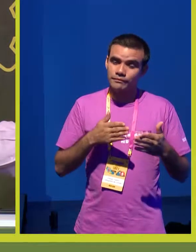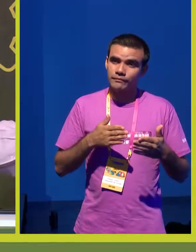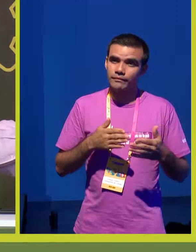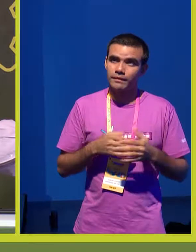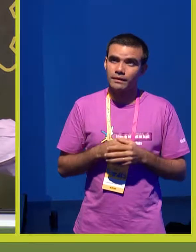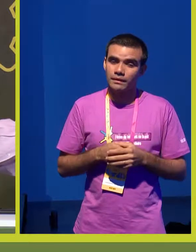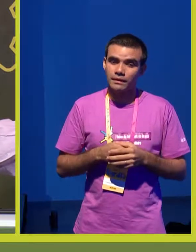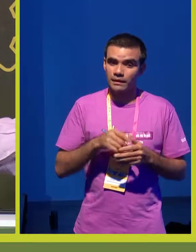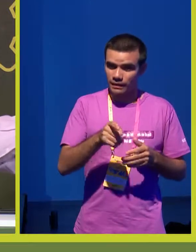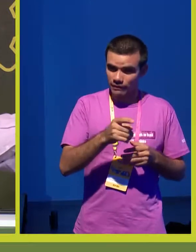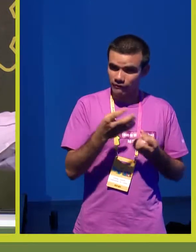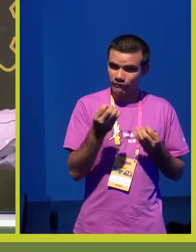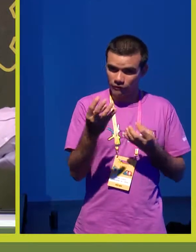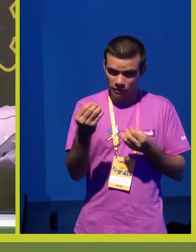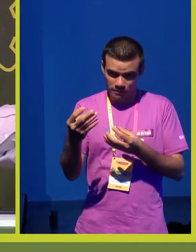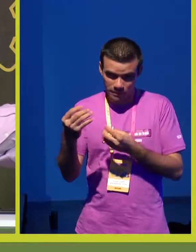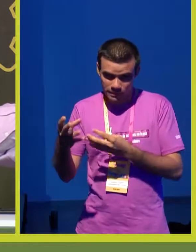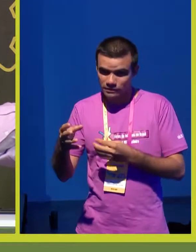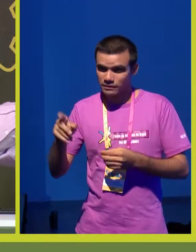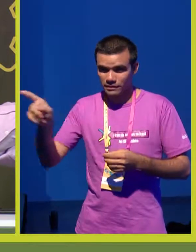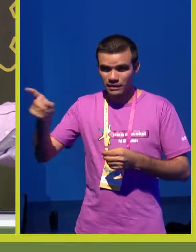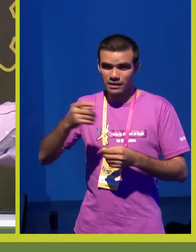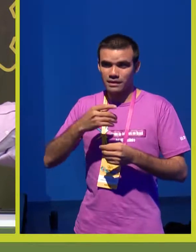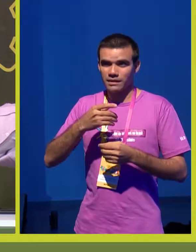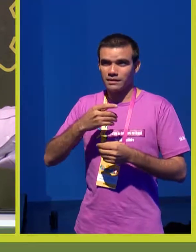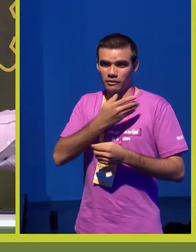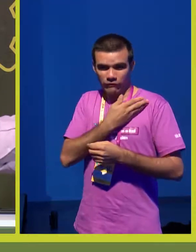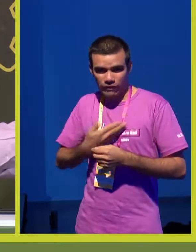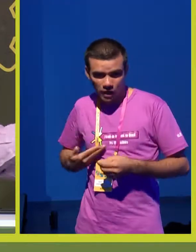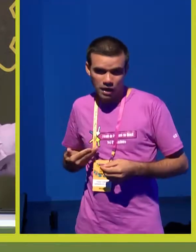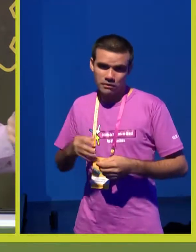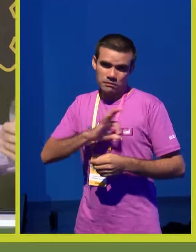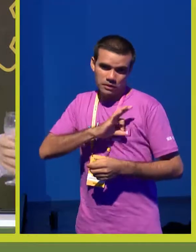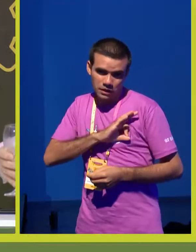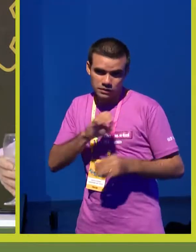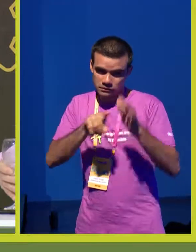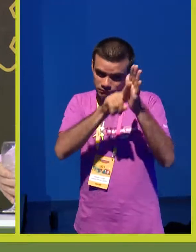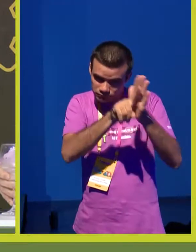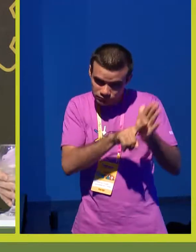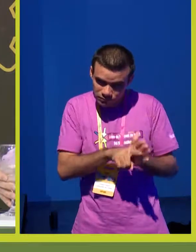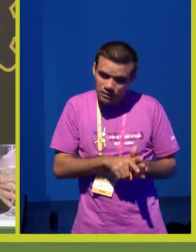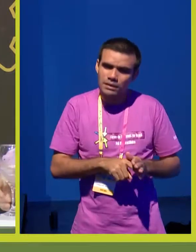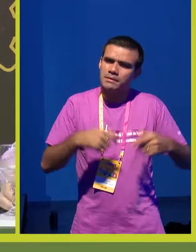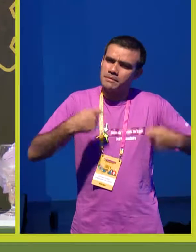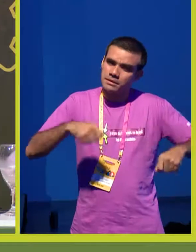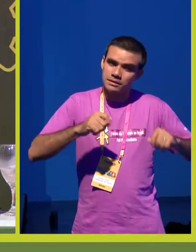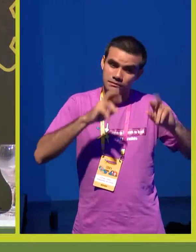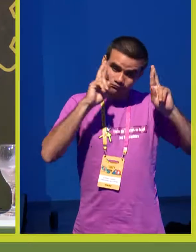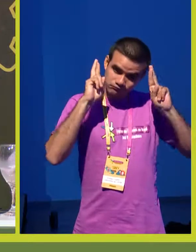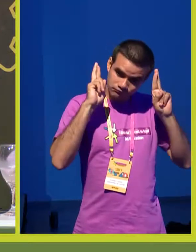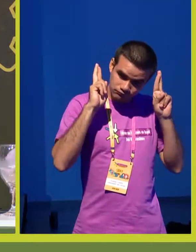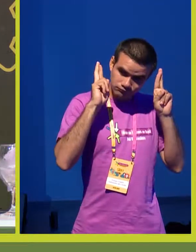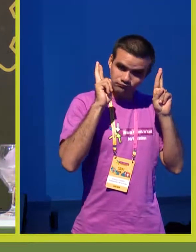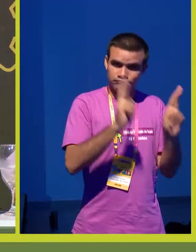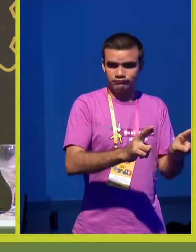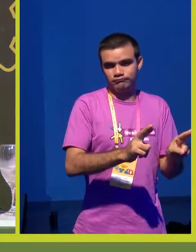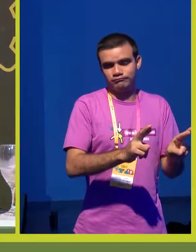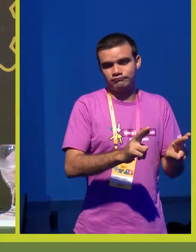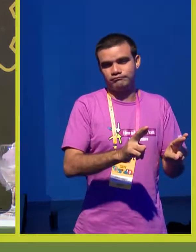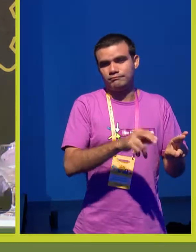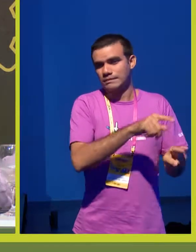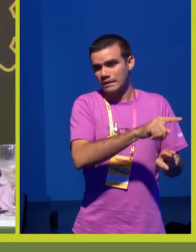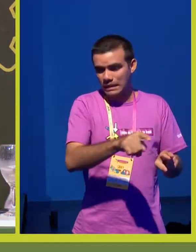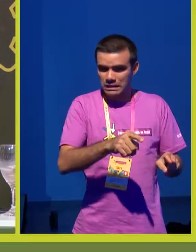a essa profusão de dados por autoridades de investigação devem respeitar preceitos de necessidade